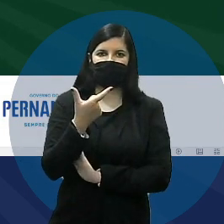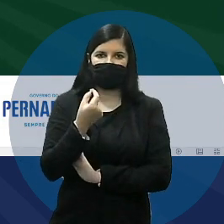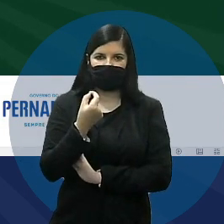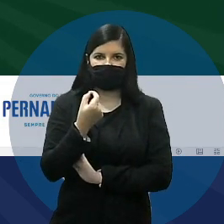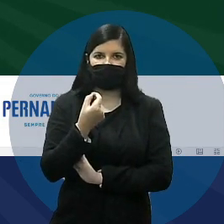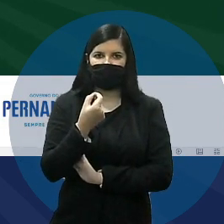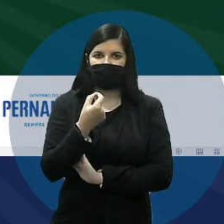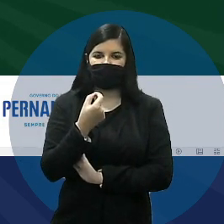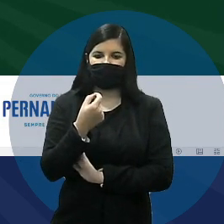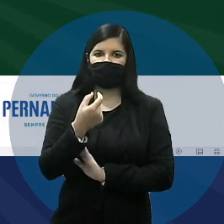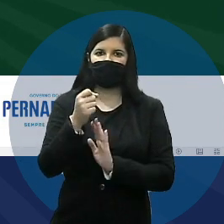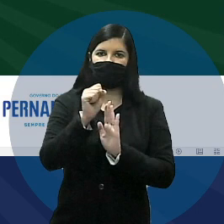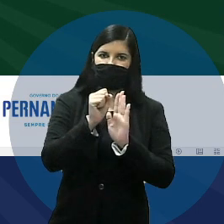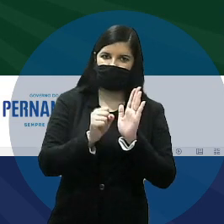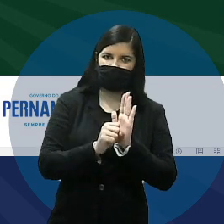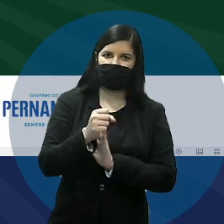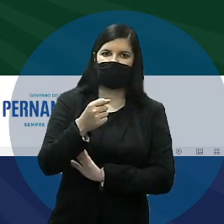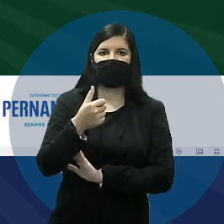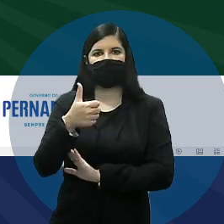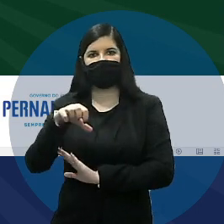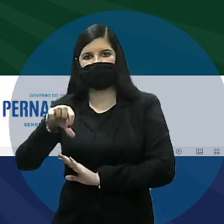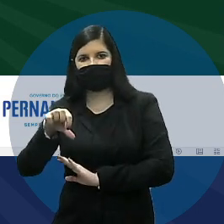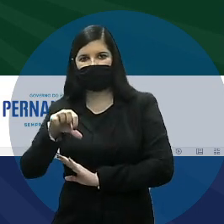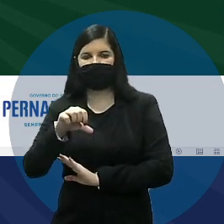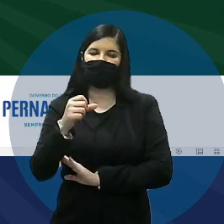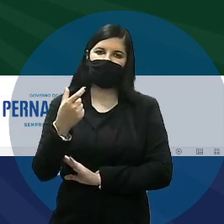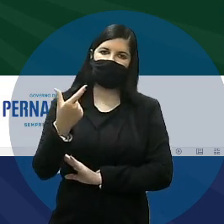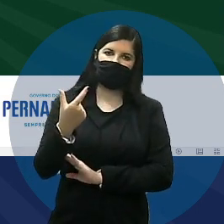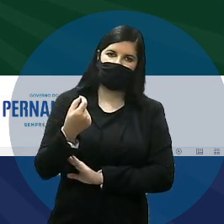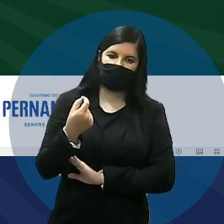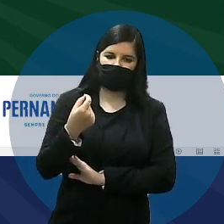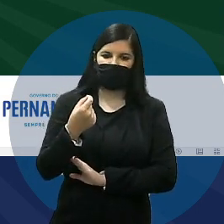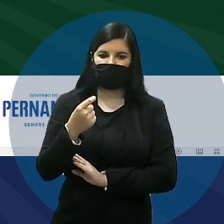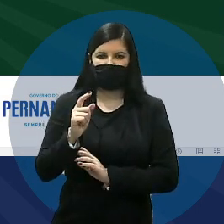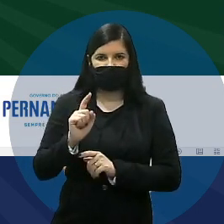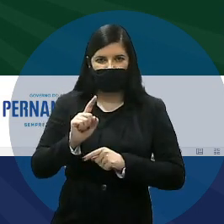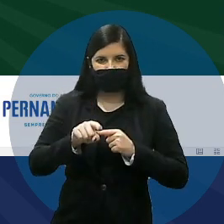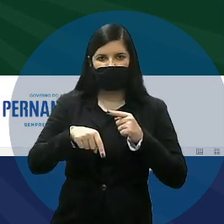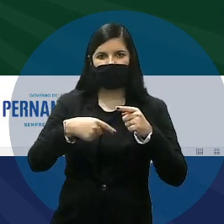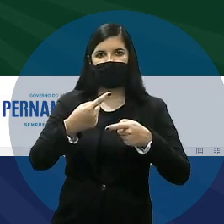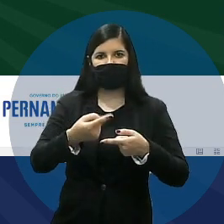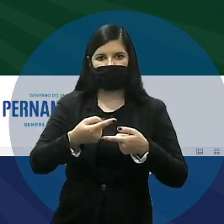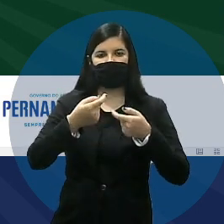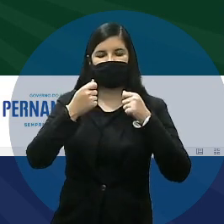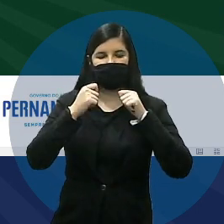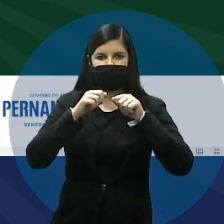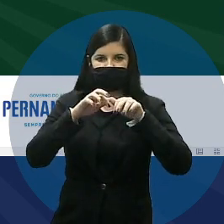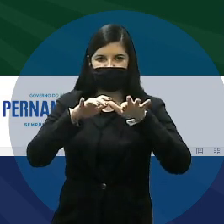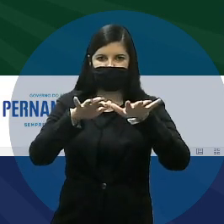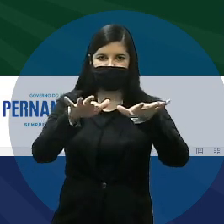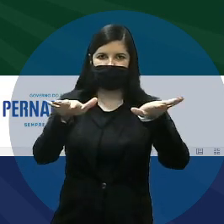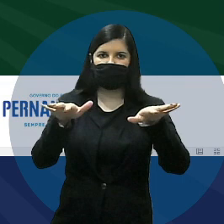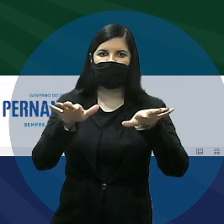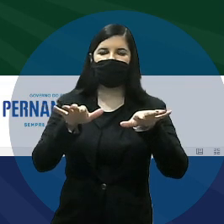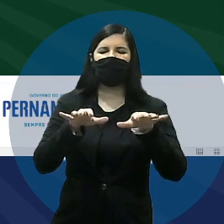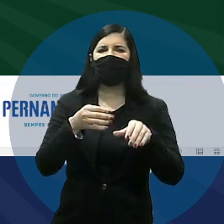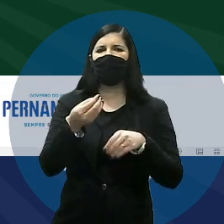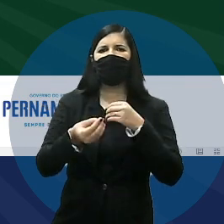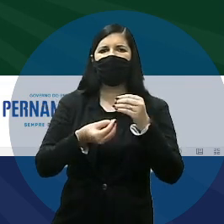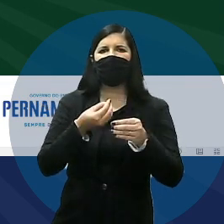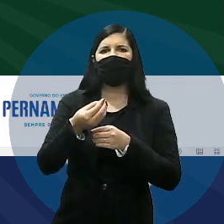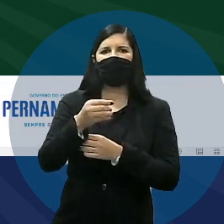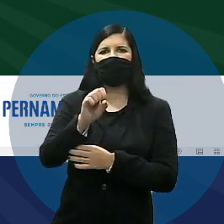ali século XIX, século XX, mas depois ele vai se popularizar, porque o sarau ele é uma